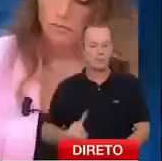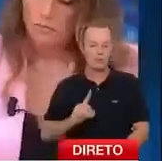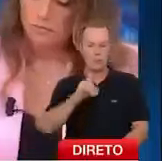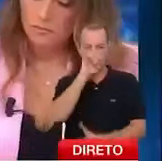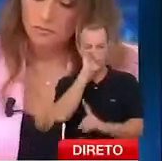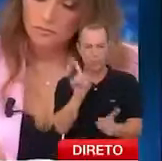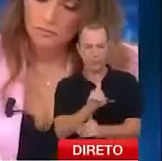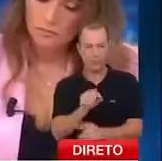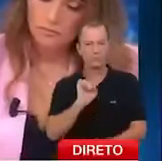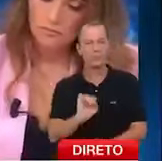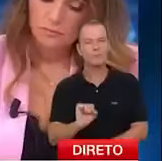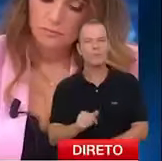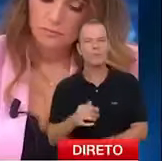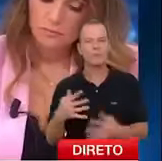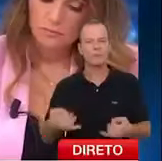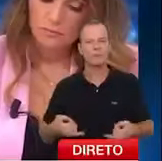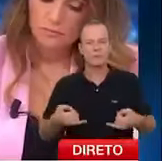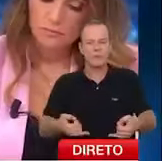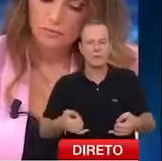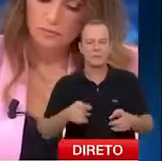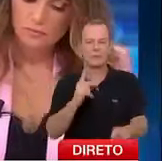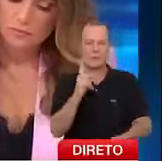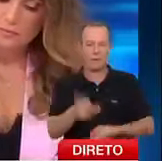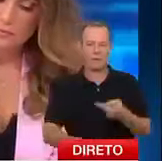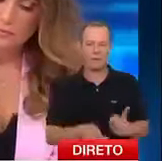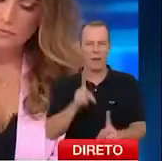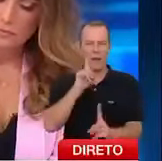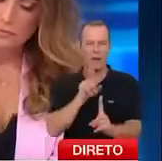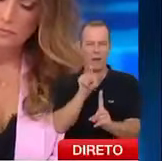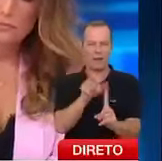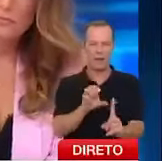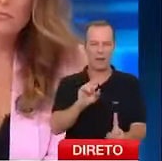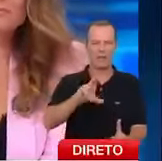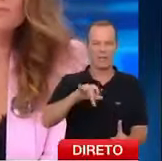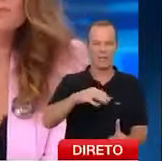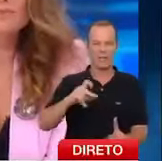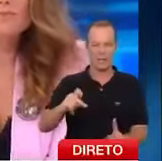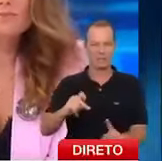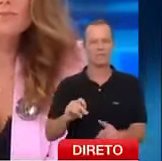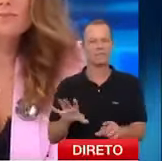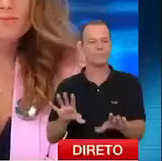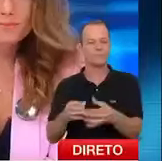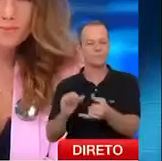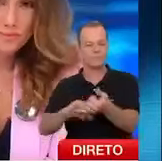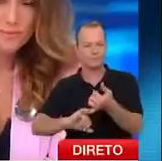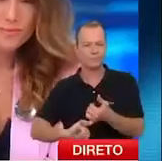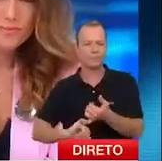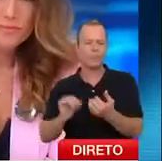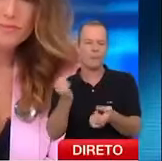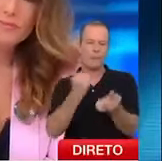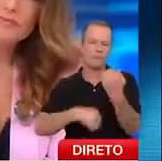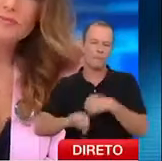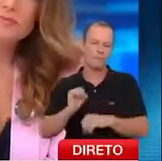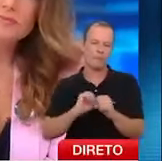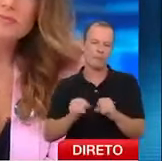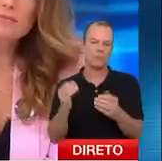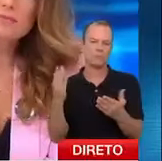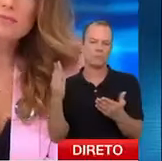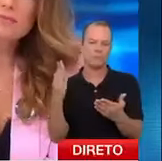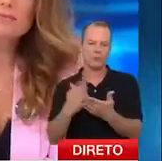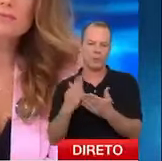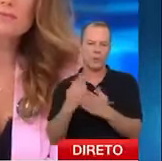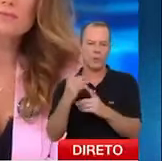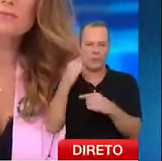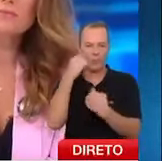Vamos partir também para a análise com Cristina Mota do movimento missão escola pública Cristina muito boa tarde obrigada